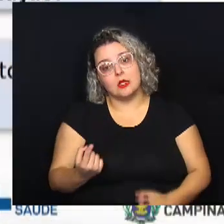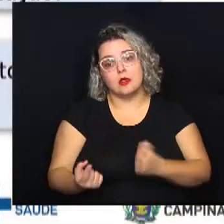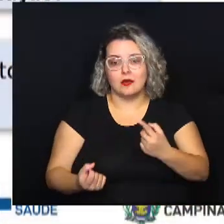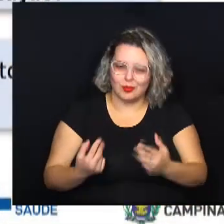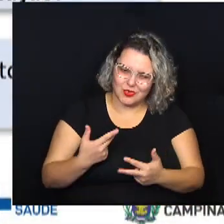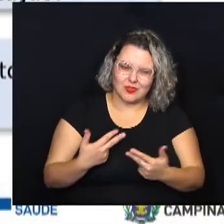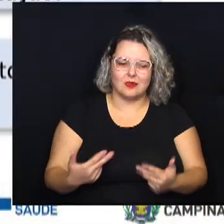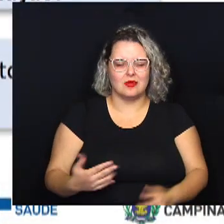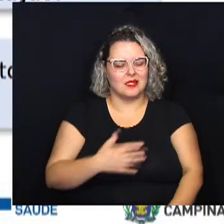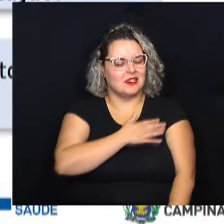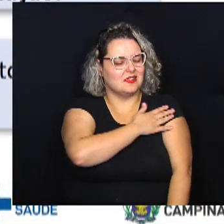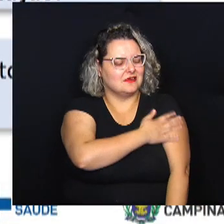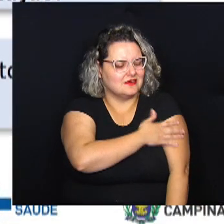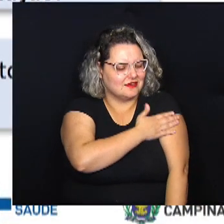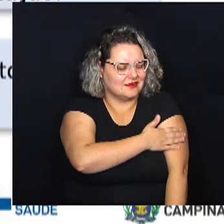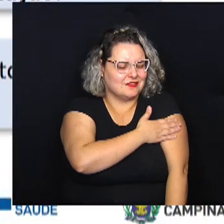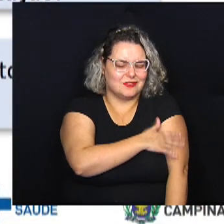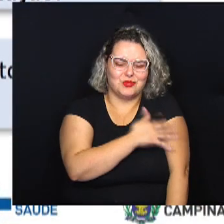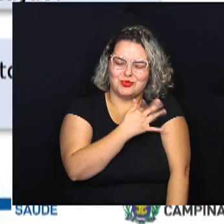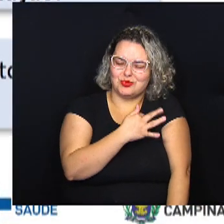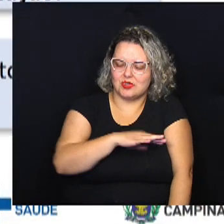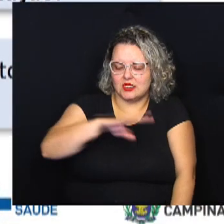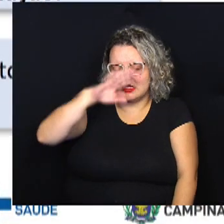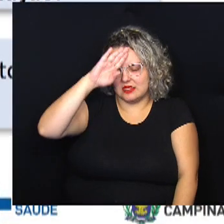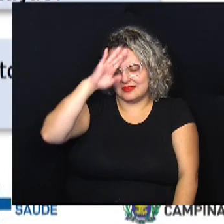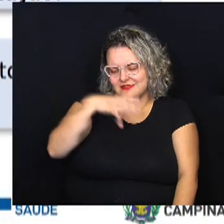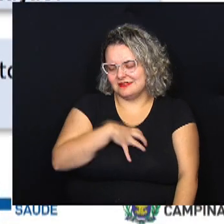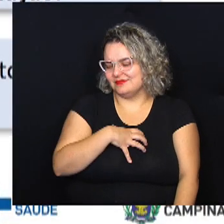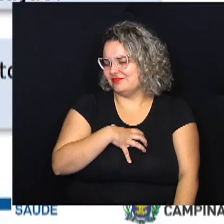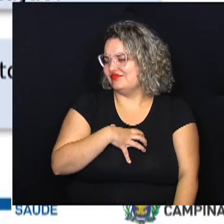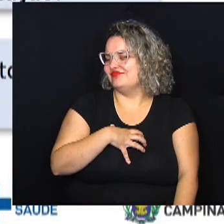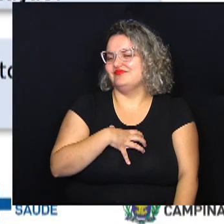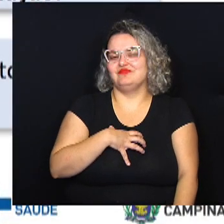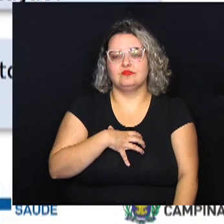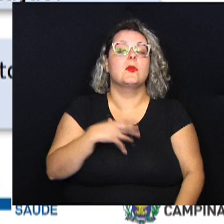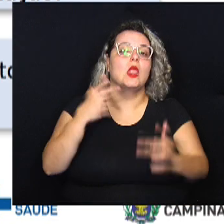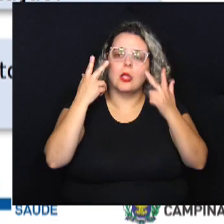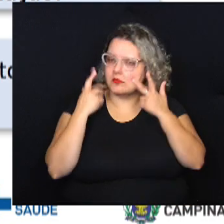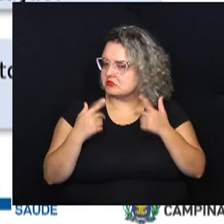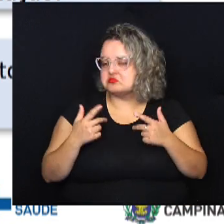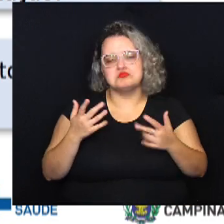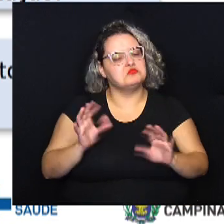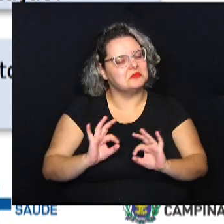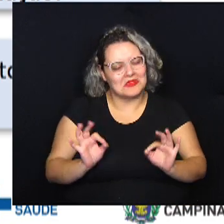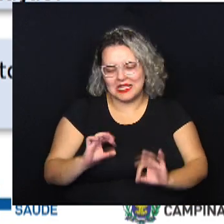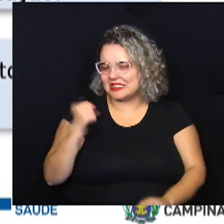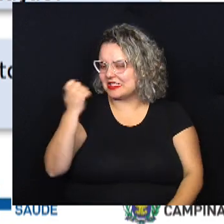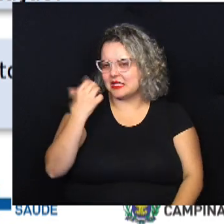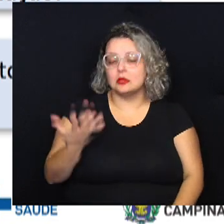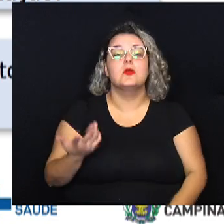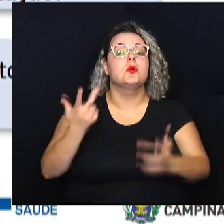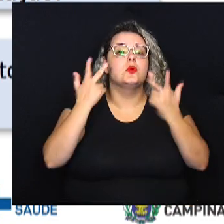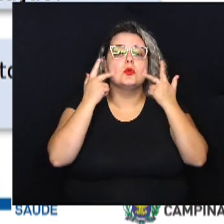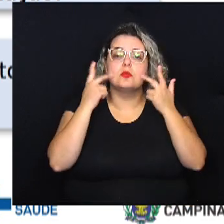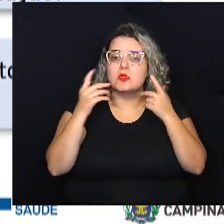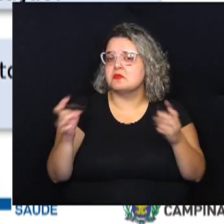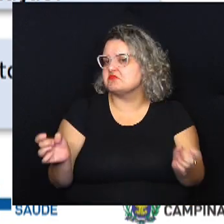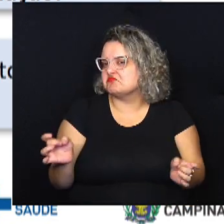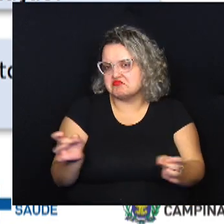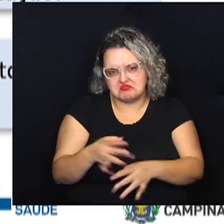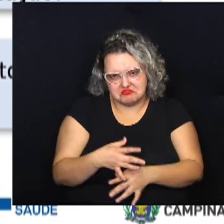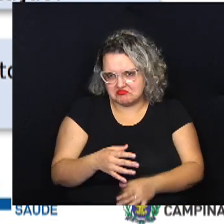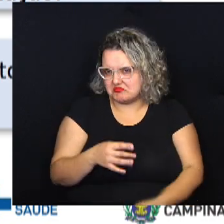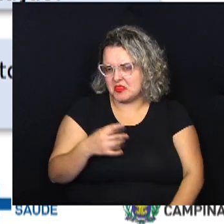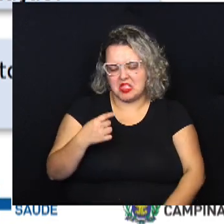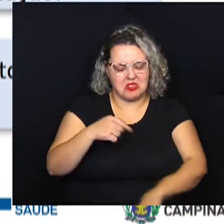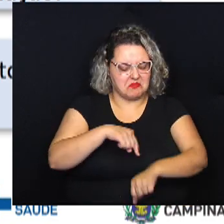aquela dor no braço, uma febre, um mal-estar. Então, são eventos comuns e esperados, nada grave e normalmente se resolvem em até 24